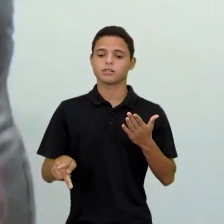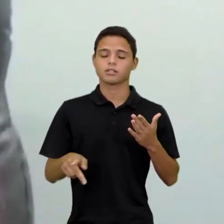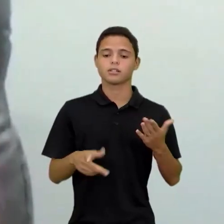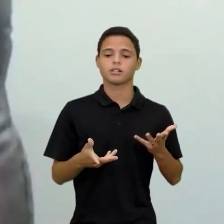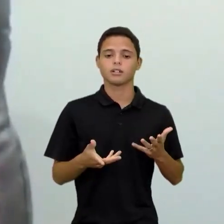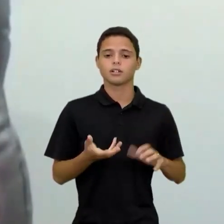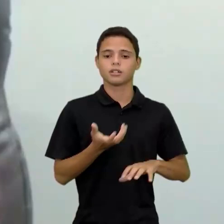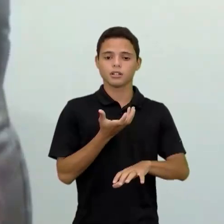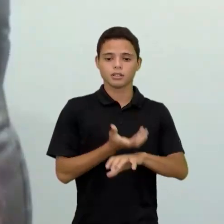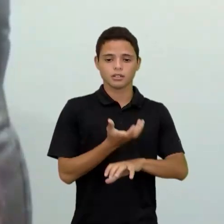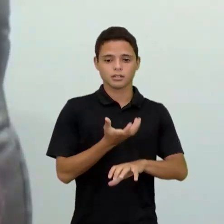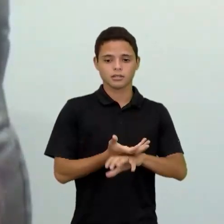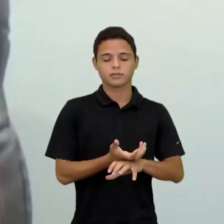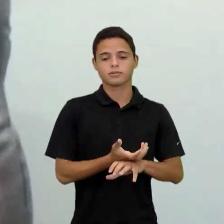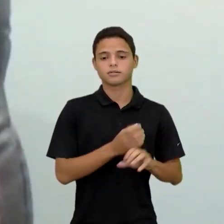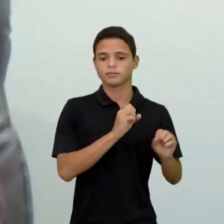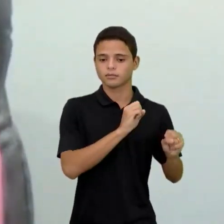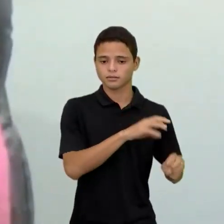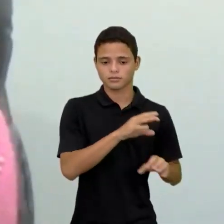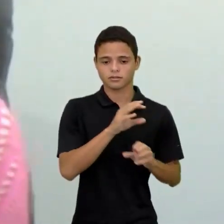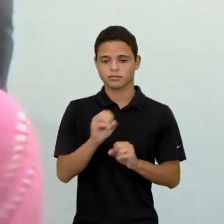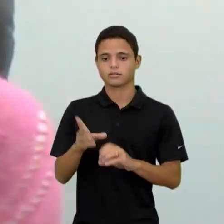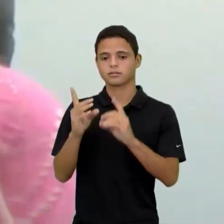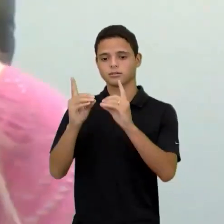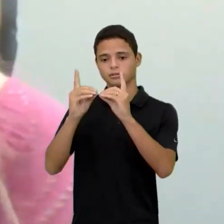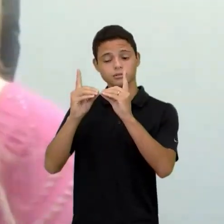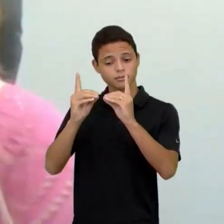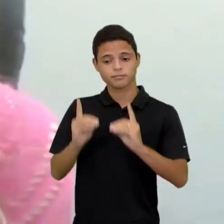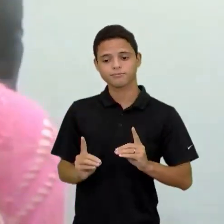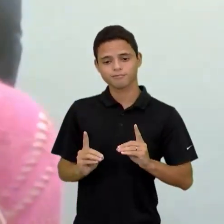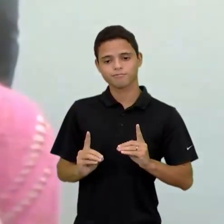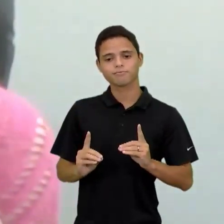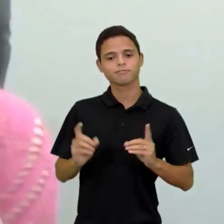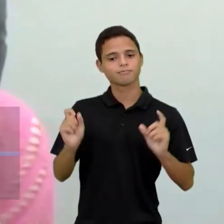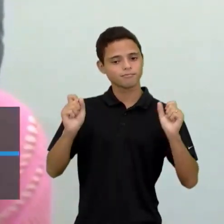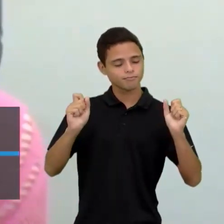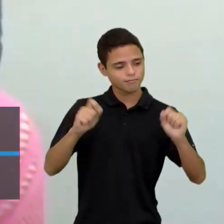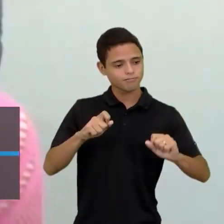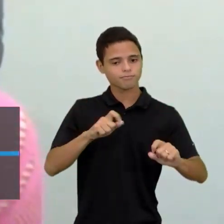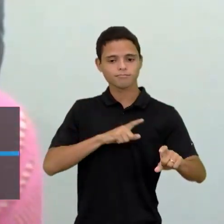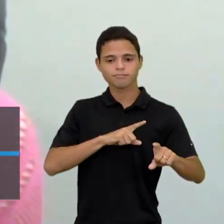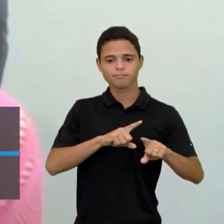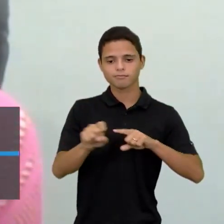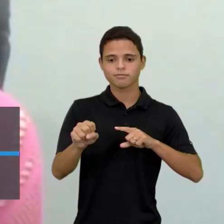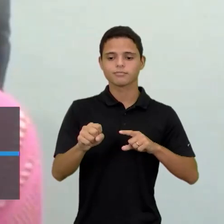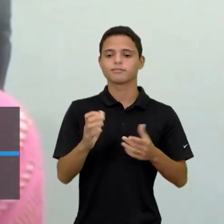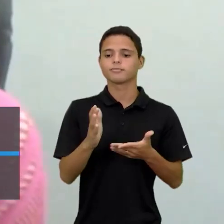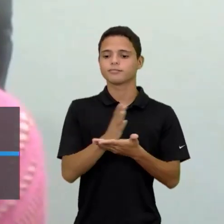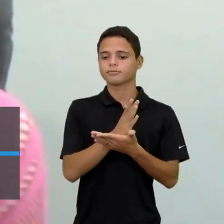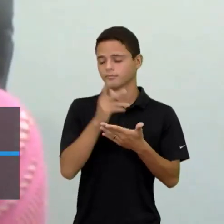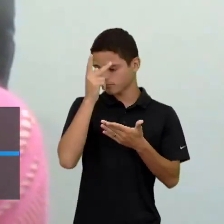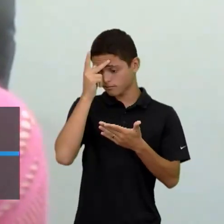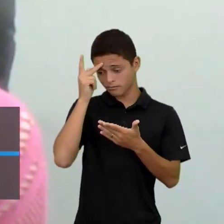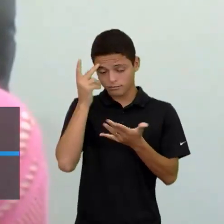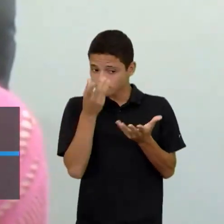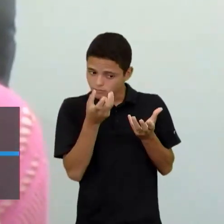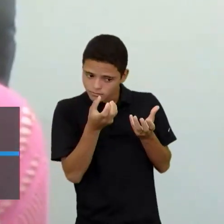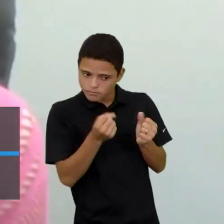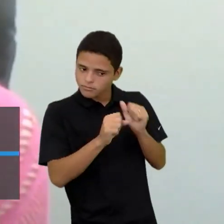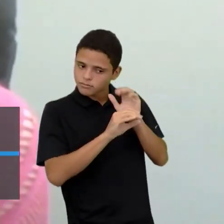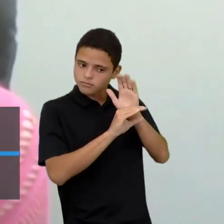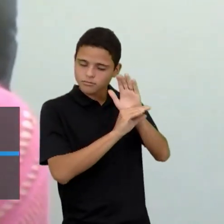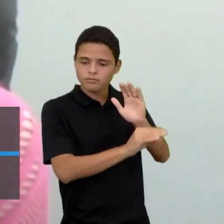é possível, né? Que é possível vencer. Houve pessoas que compraram a sua briga,